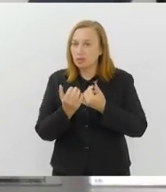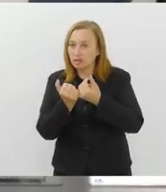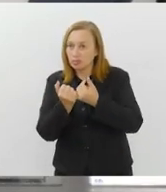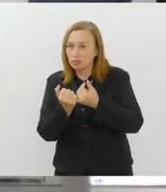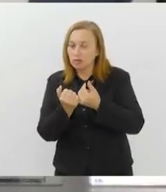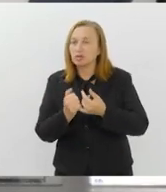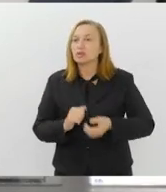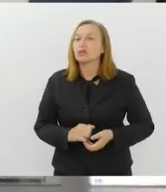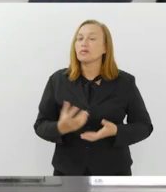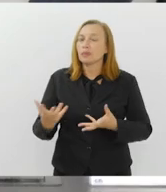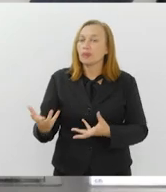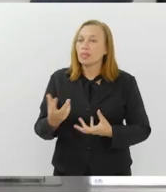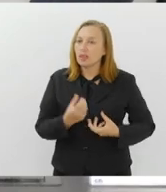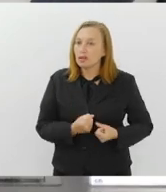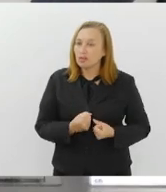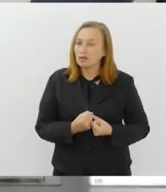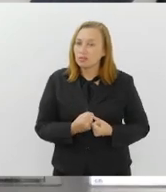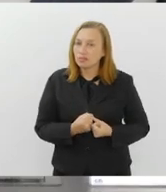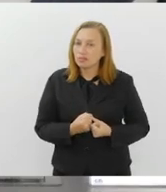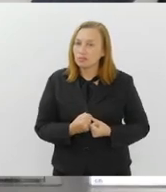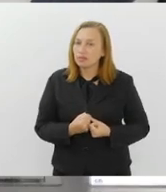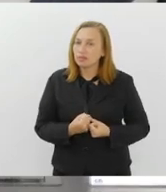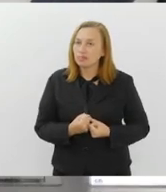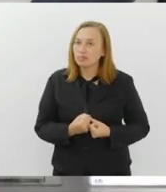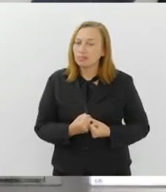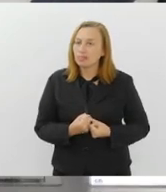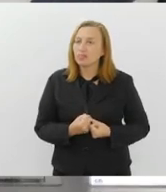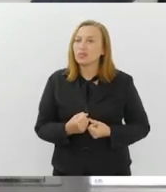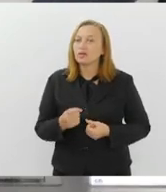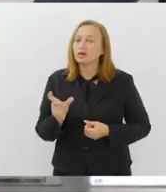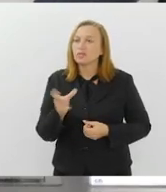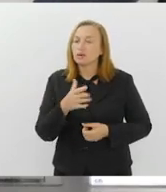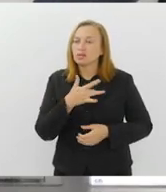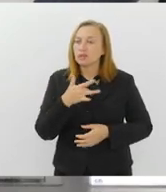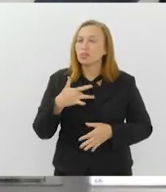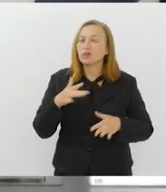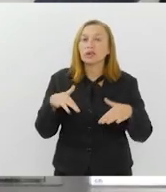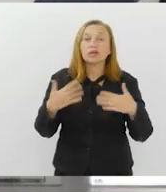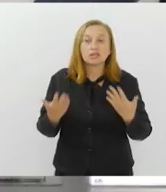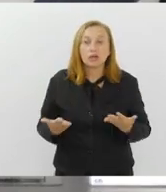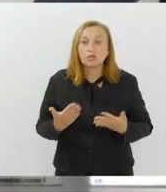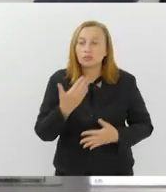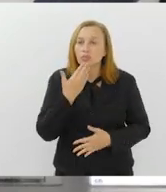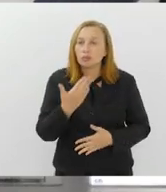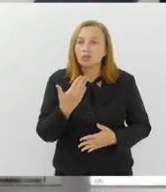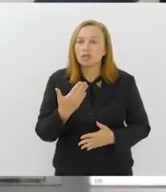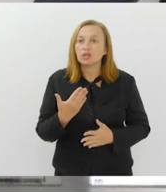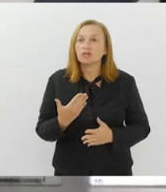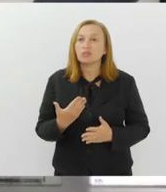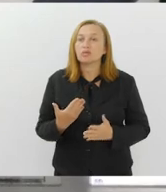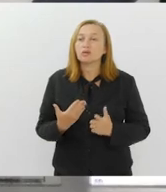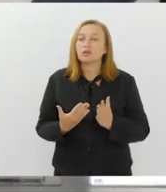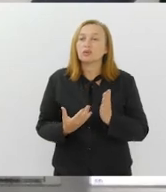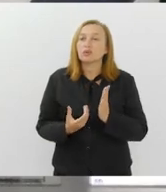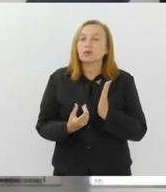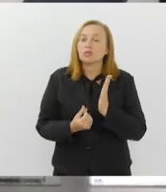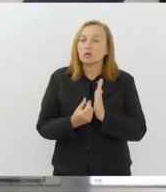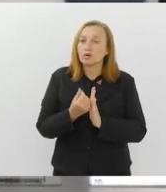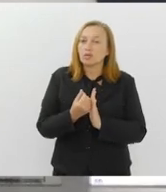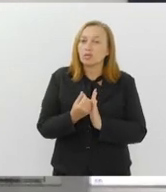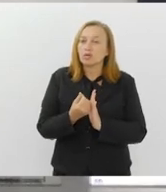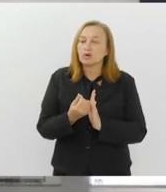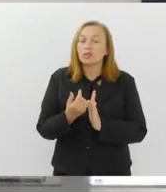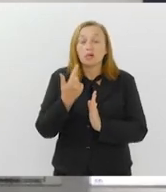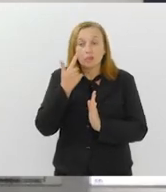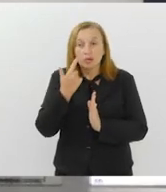serão recebidos das empresas de plano de saúde. Então, eu estou pedindo os balanços e estou pedindo a uma empresa